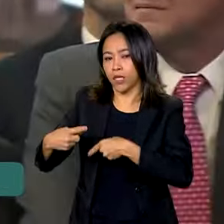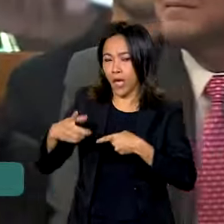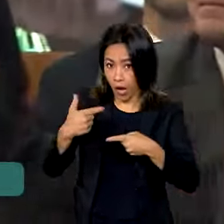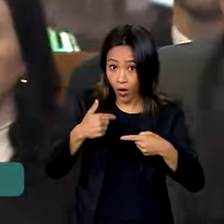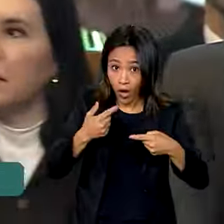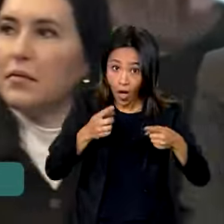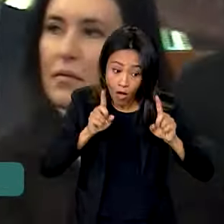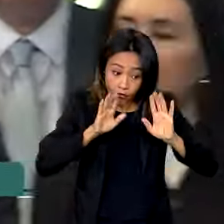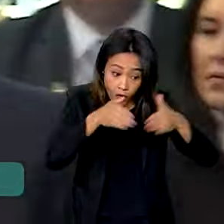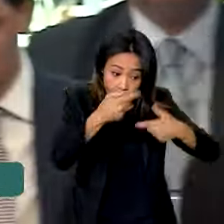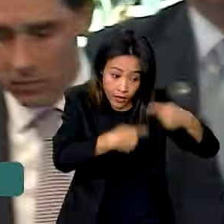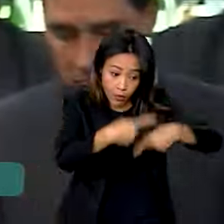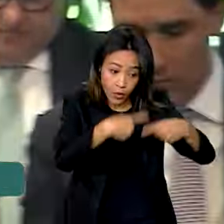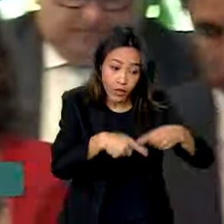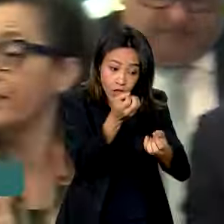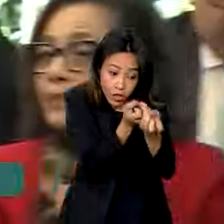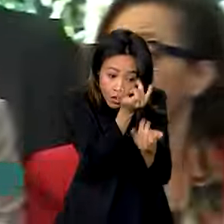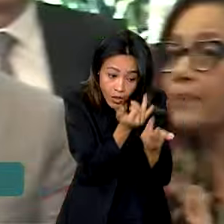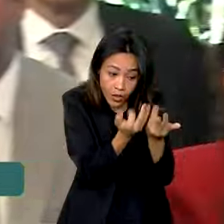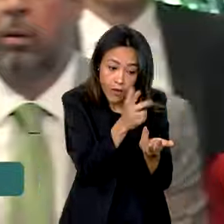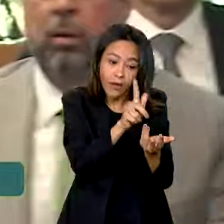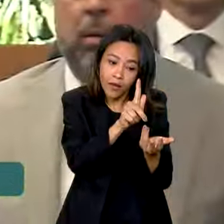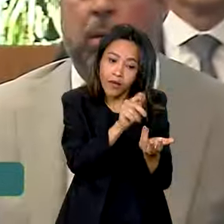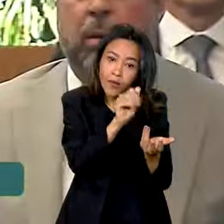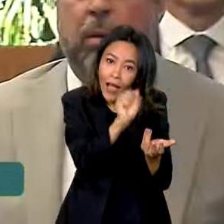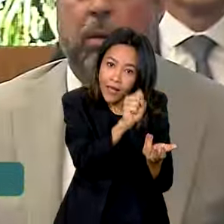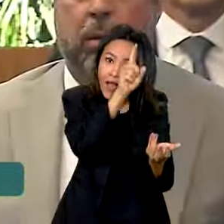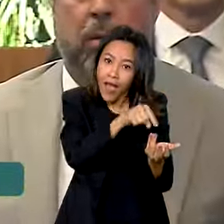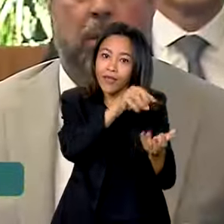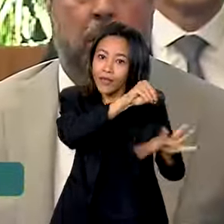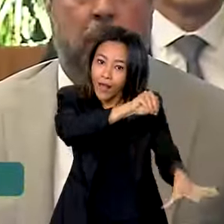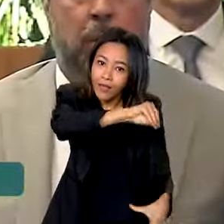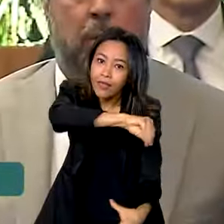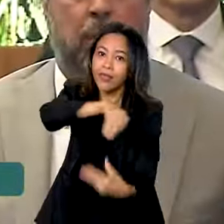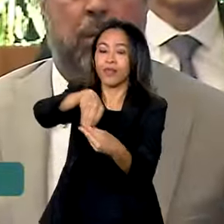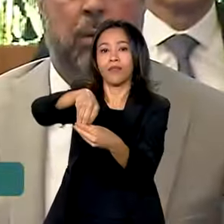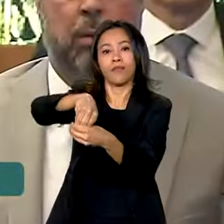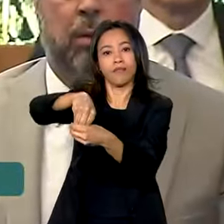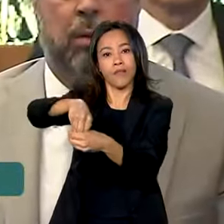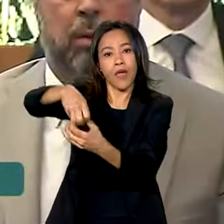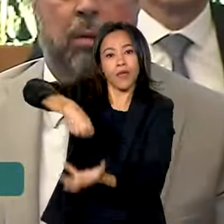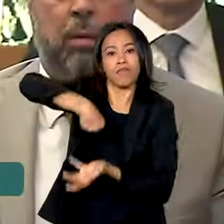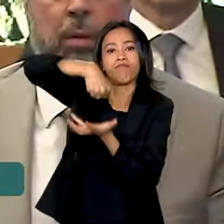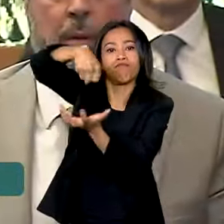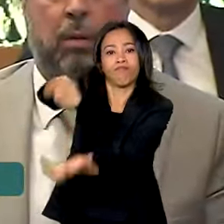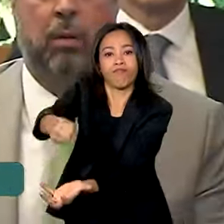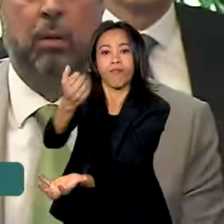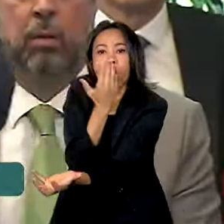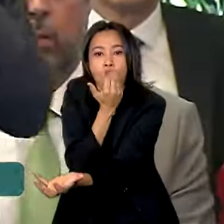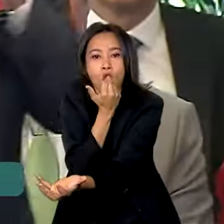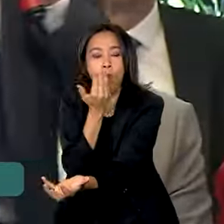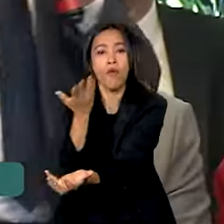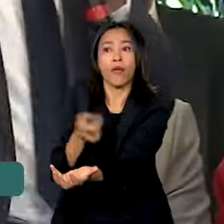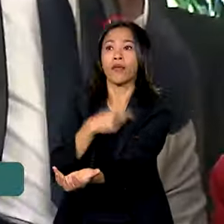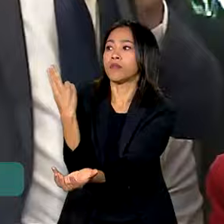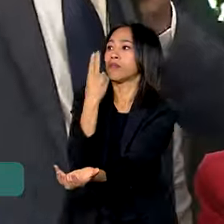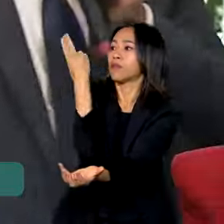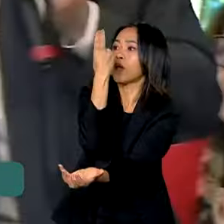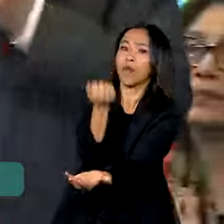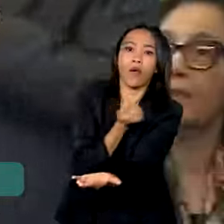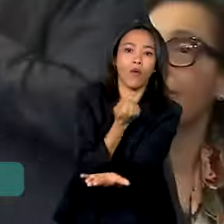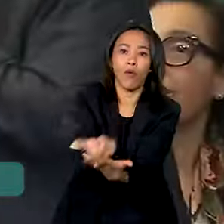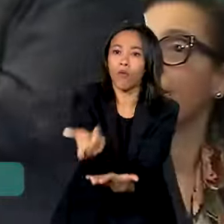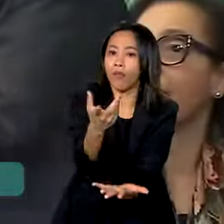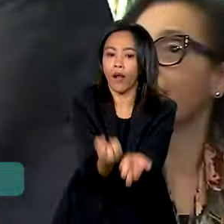o gás hoje tem que ser um instrumento da cesta básica do povo brasileiro, que muitas vezes não consegue comprar o botijão de